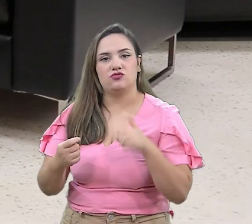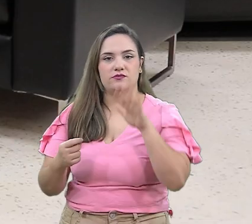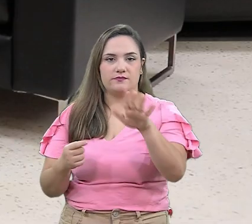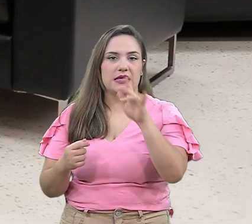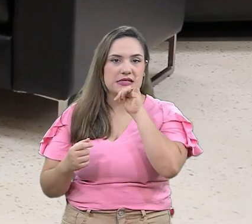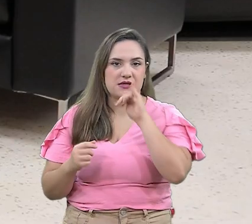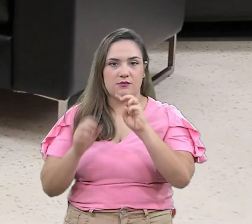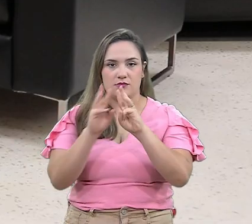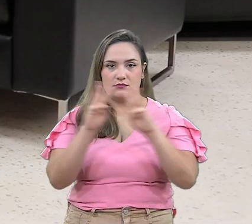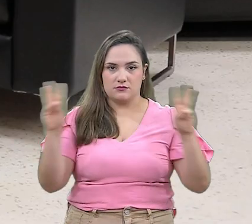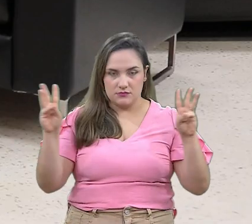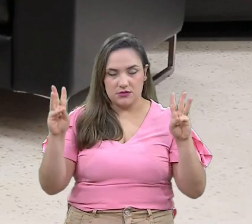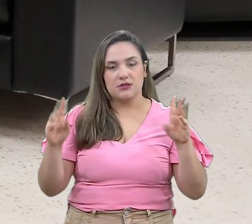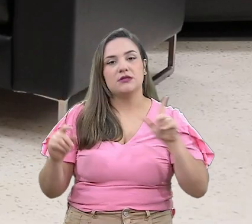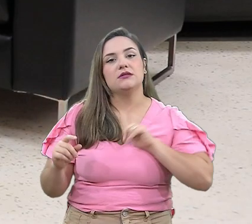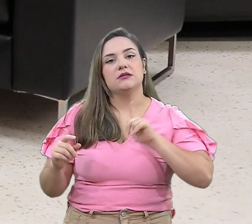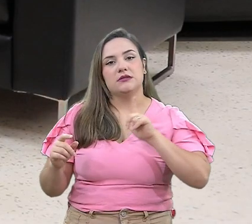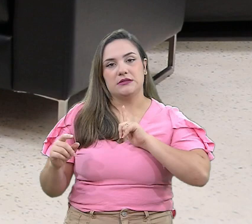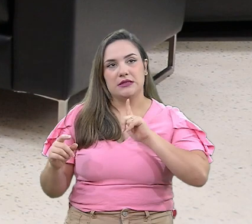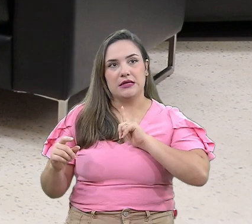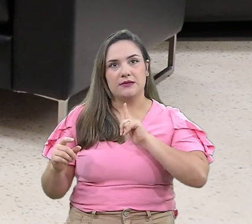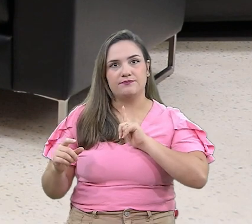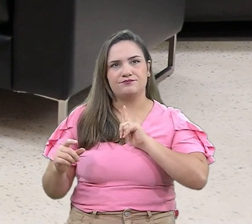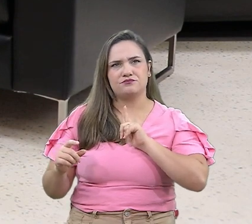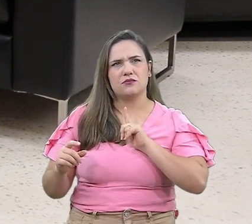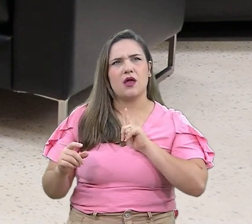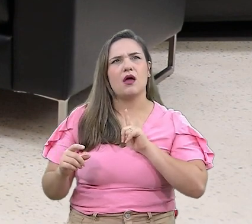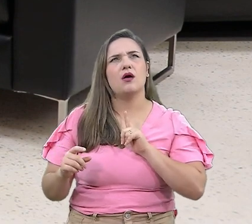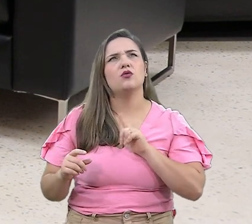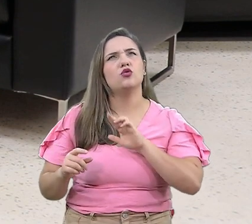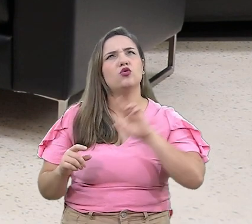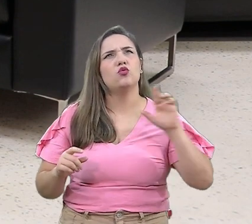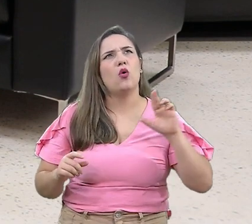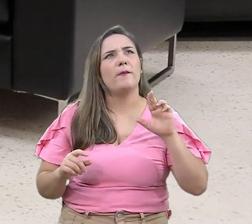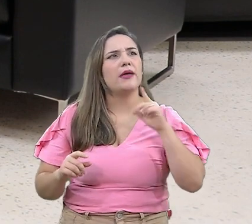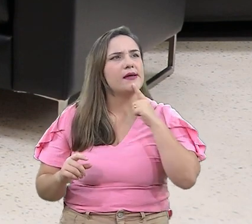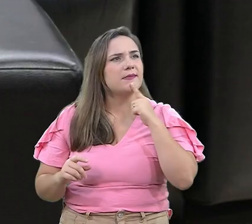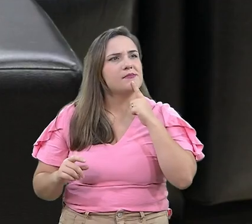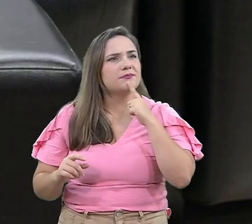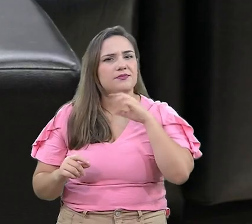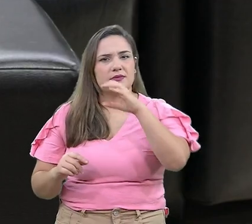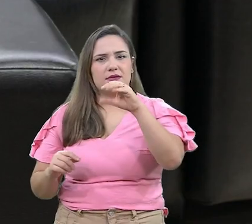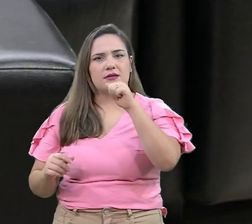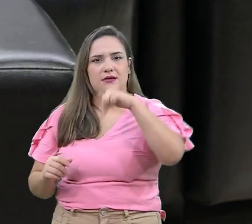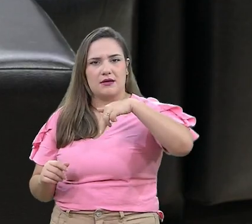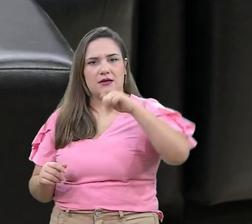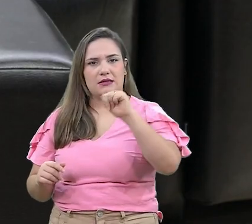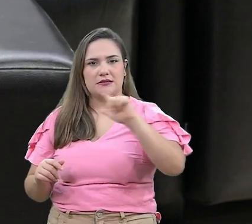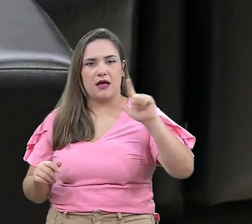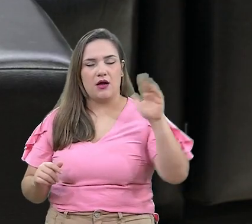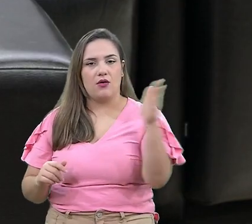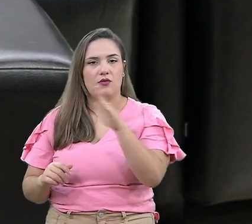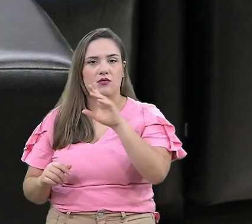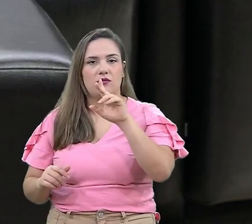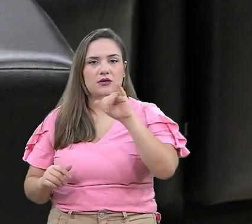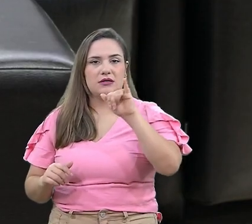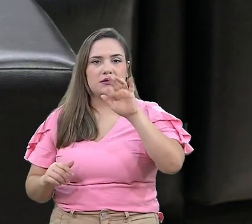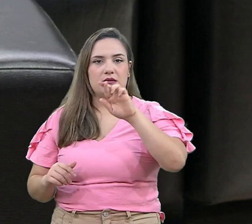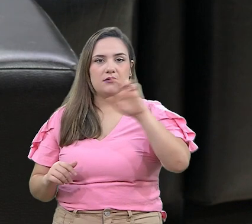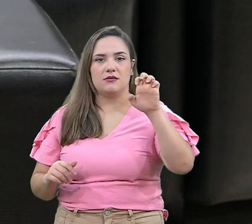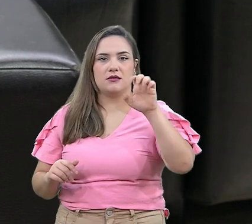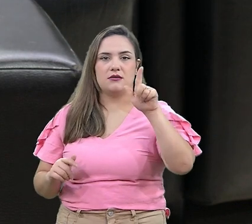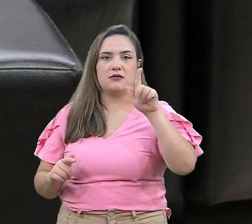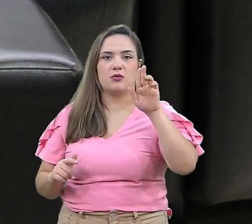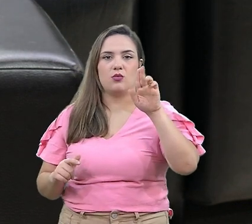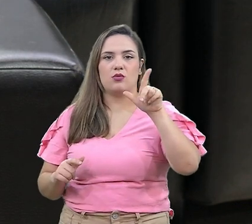temos no sítio do Tribunal de Justiça um canal que se chama canal de irregularidades.